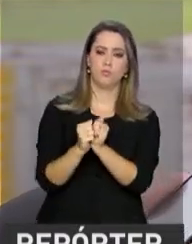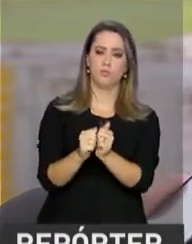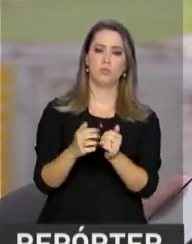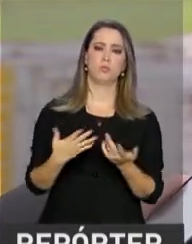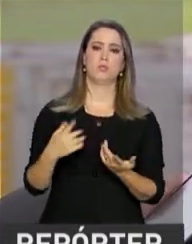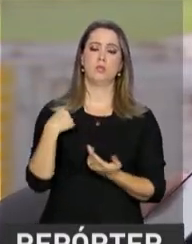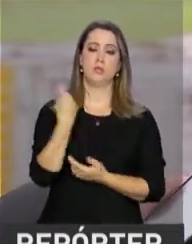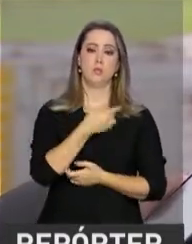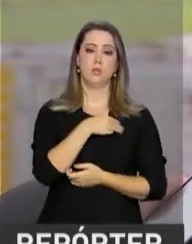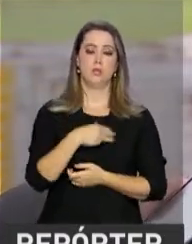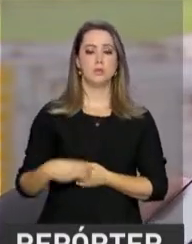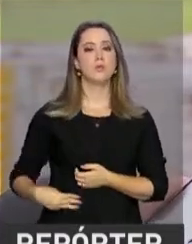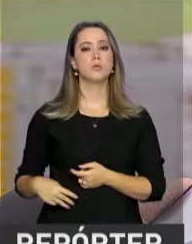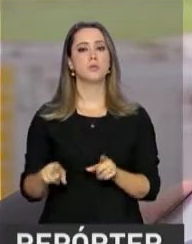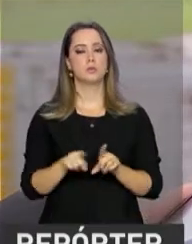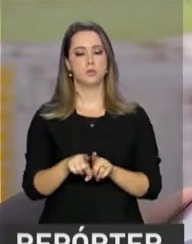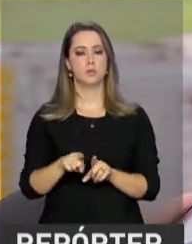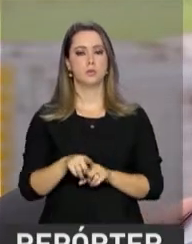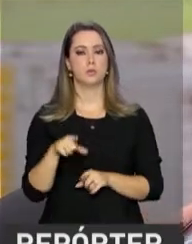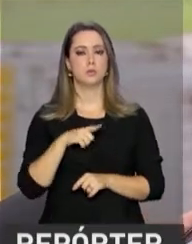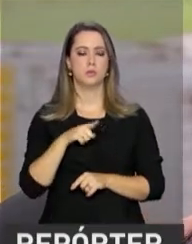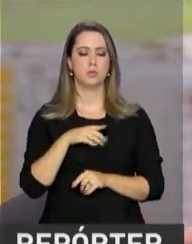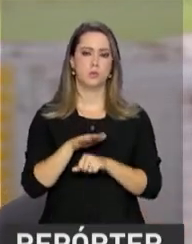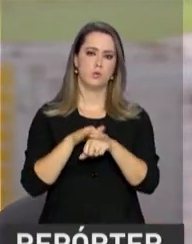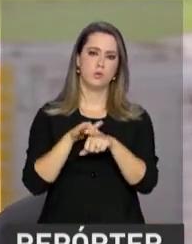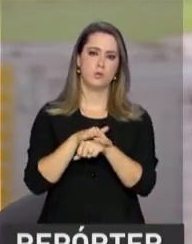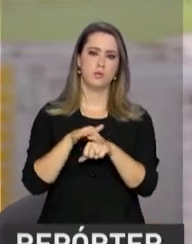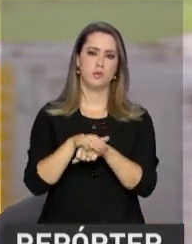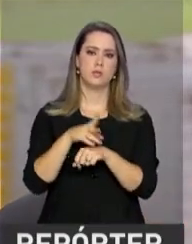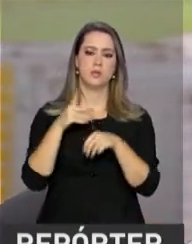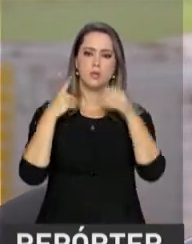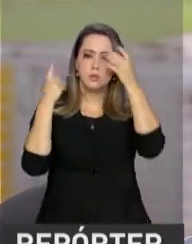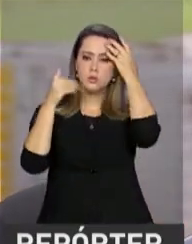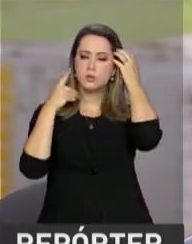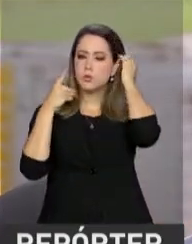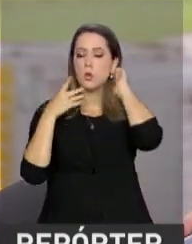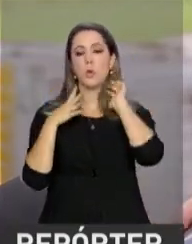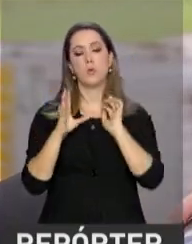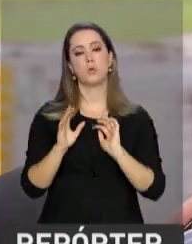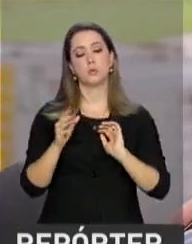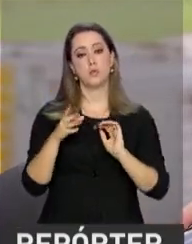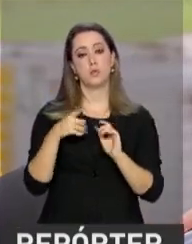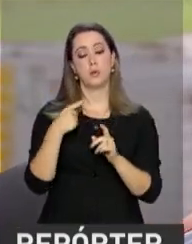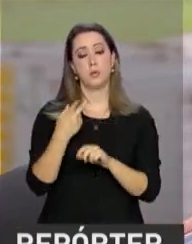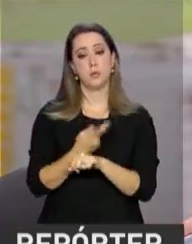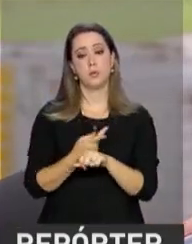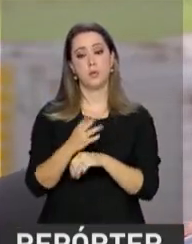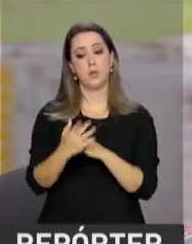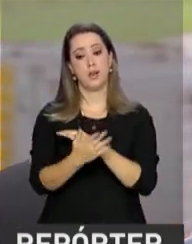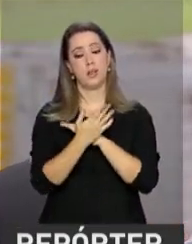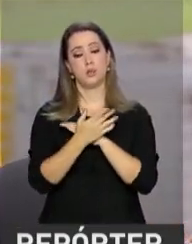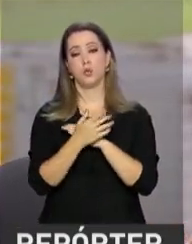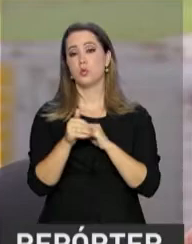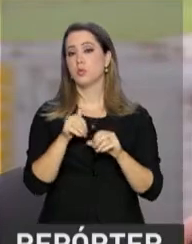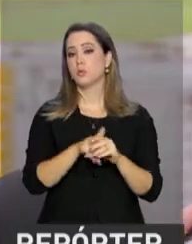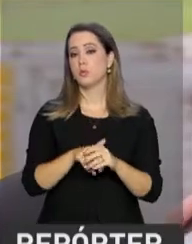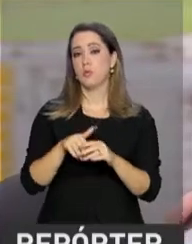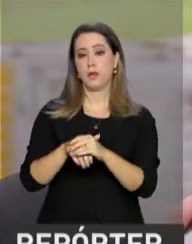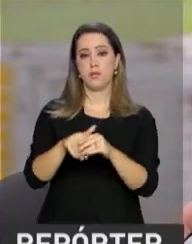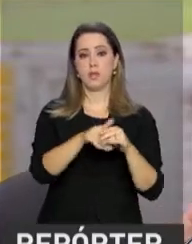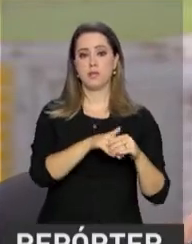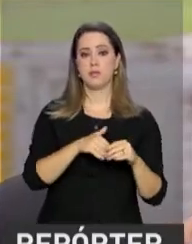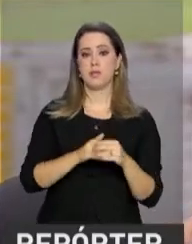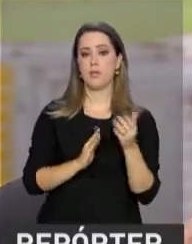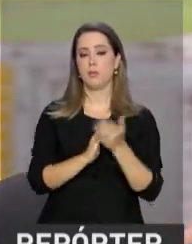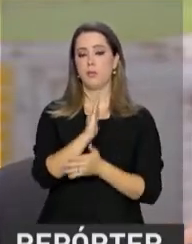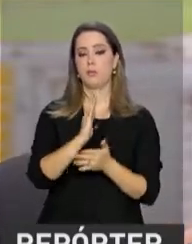nós ministros temos também a incumbência de conversar com os parlamentares enfim buscar apoio necessário para que seja votado